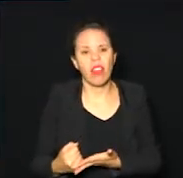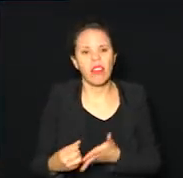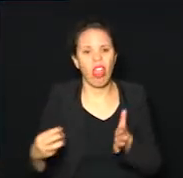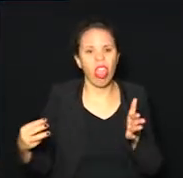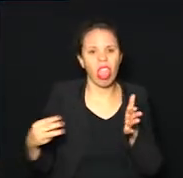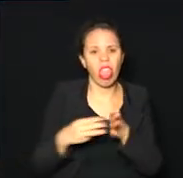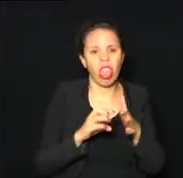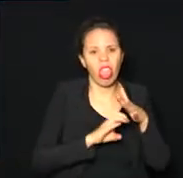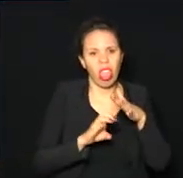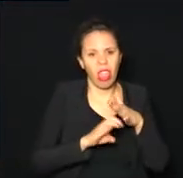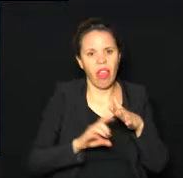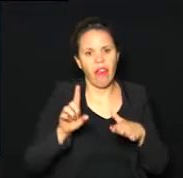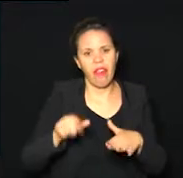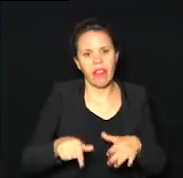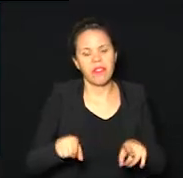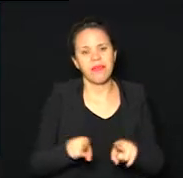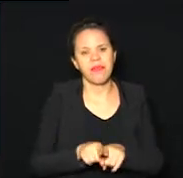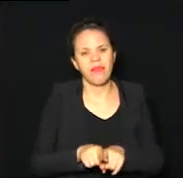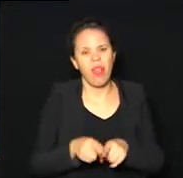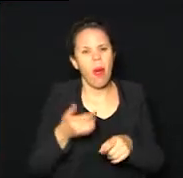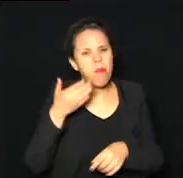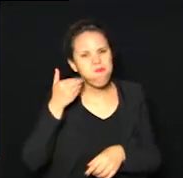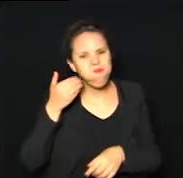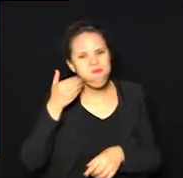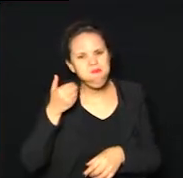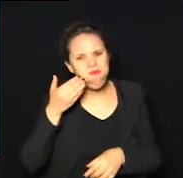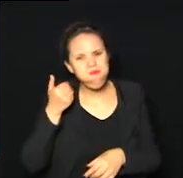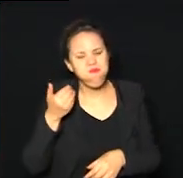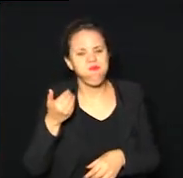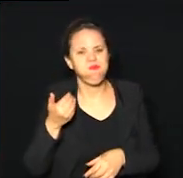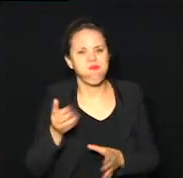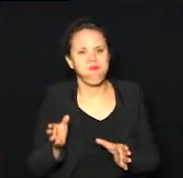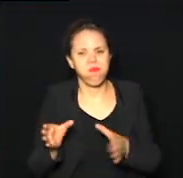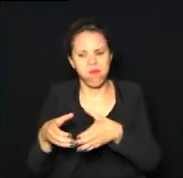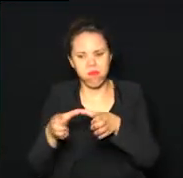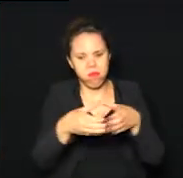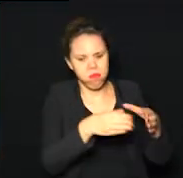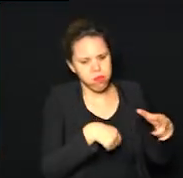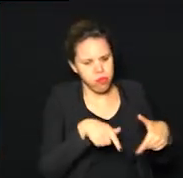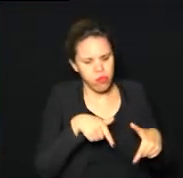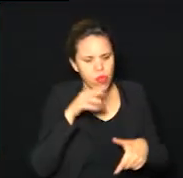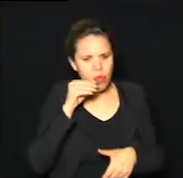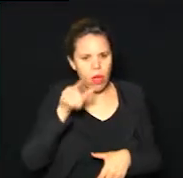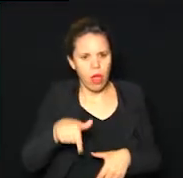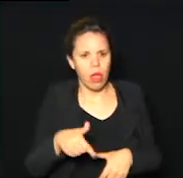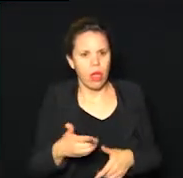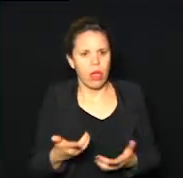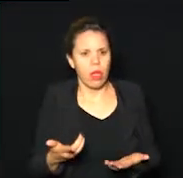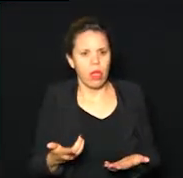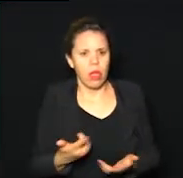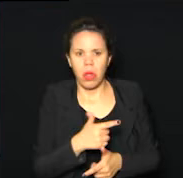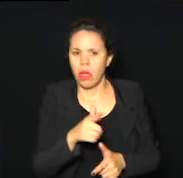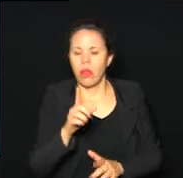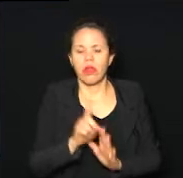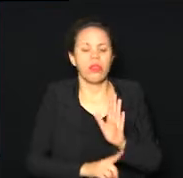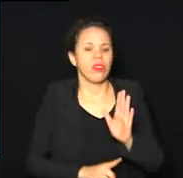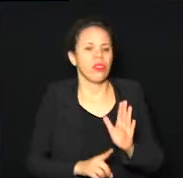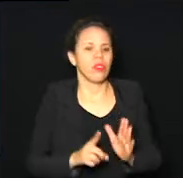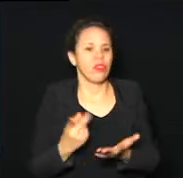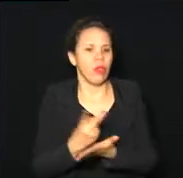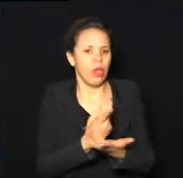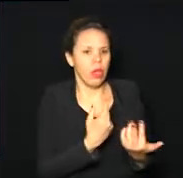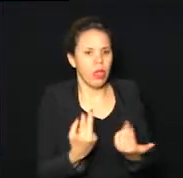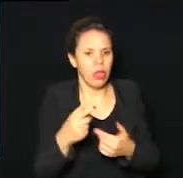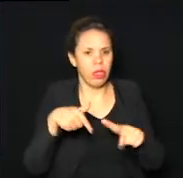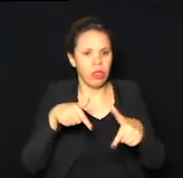terceirização, que é uma forma também de explorar ainda mais o conjunto dos trabalhadores, porque esses terceirizados não têm o mesmo direito dos